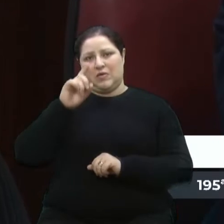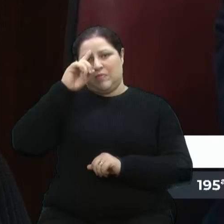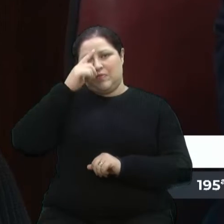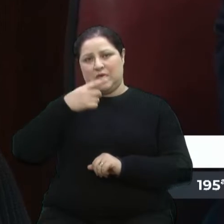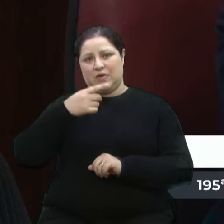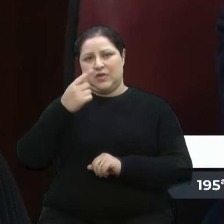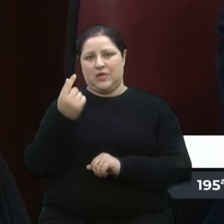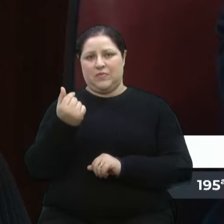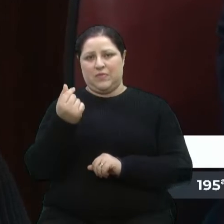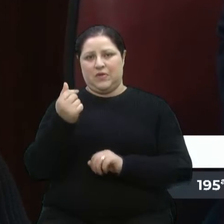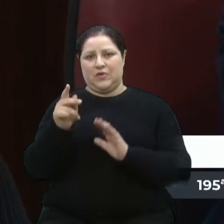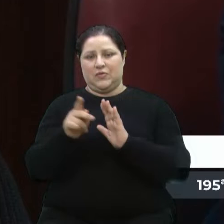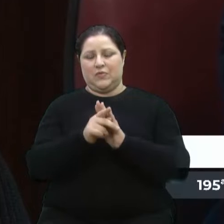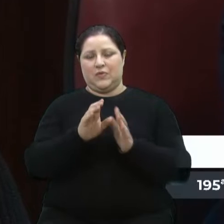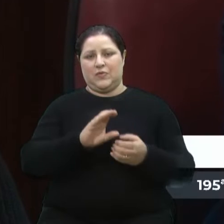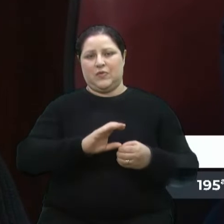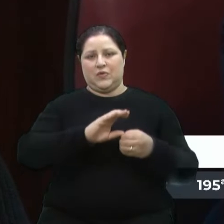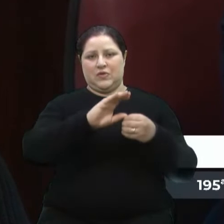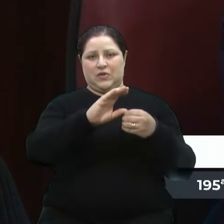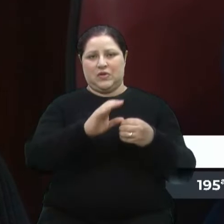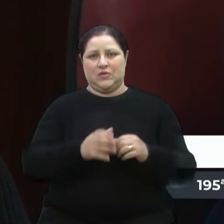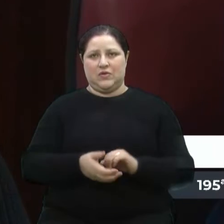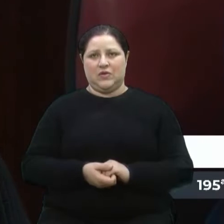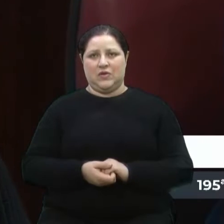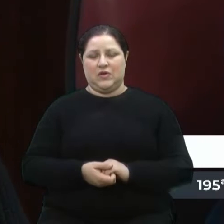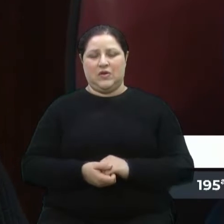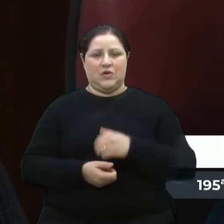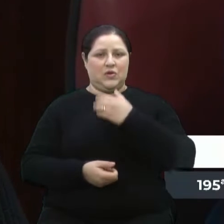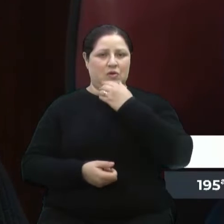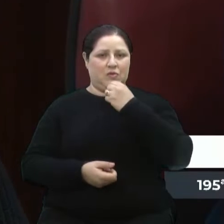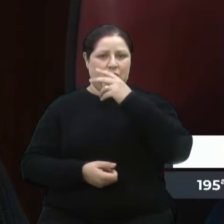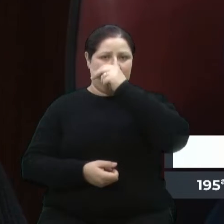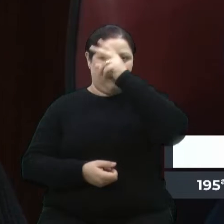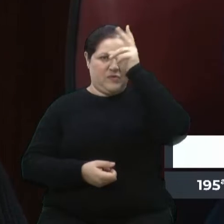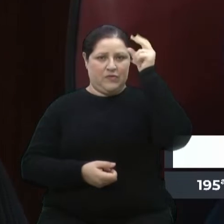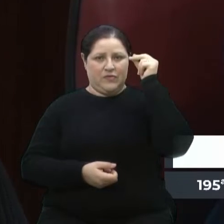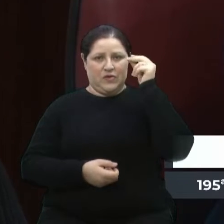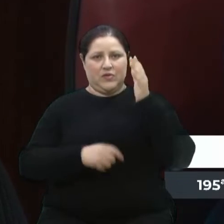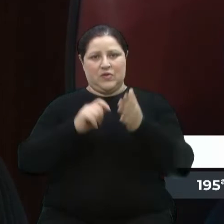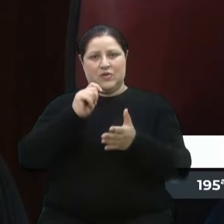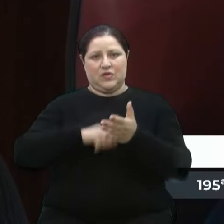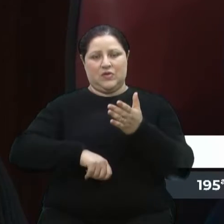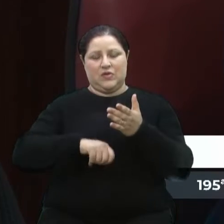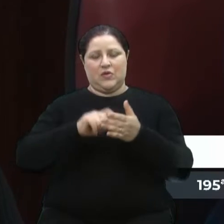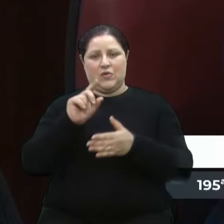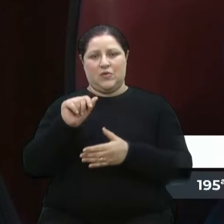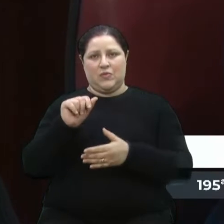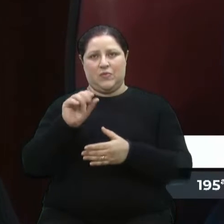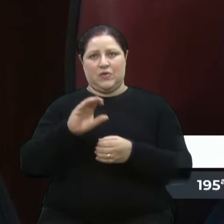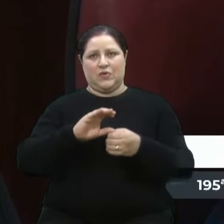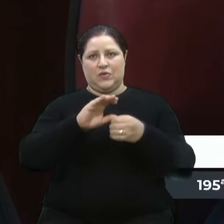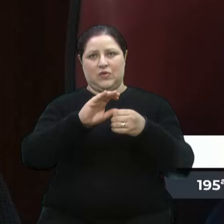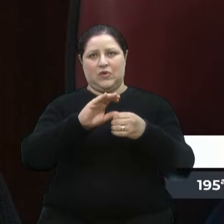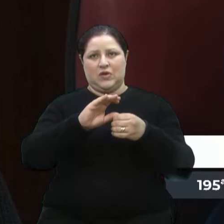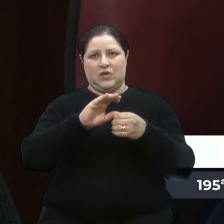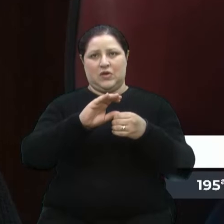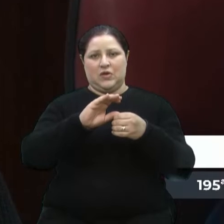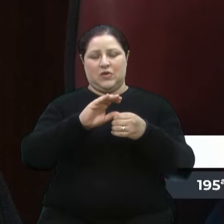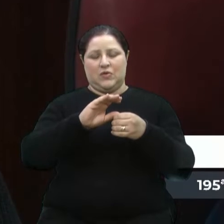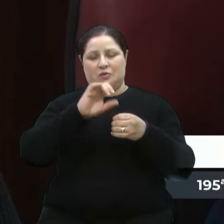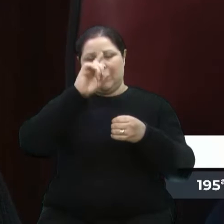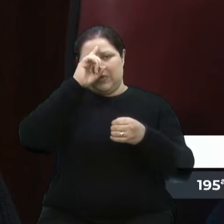preço é o conselho. Então, o prefeito assinou o preço que o conselho determinou para não ter mais uma causa na justiça.